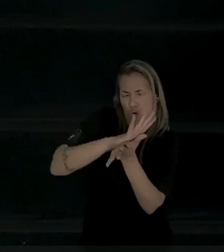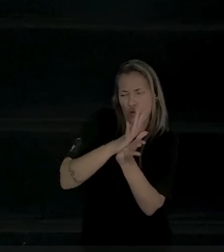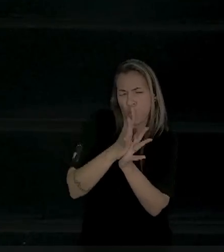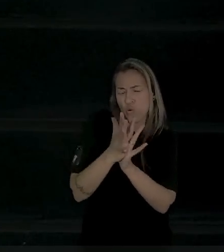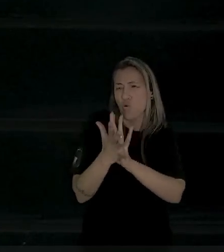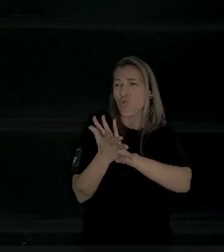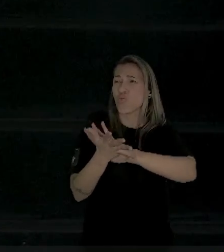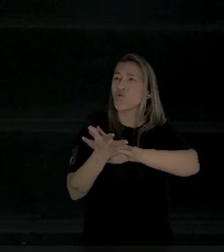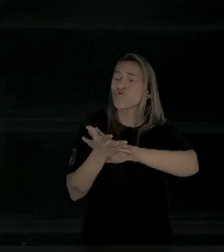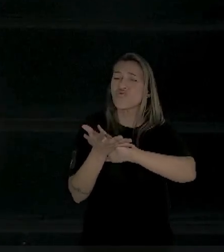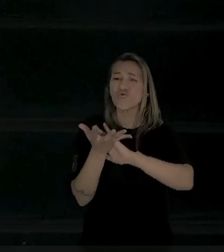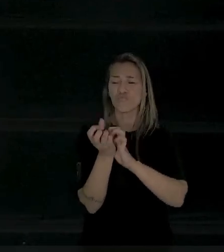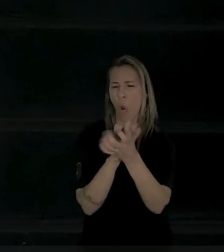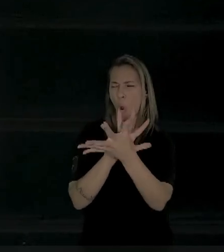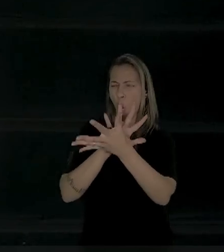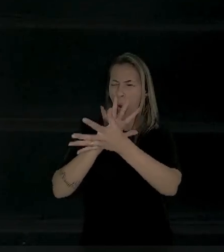destrói.